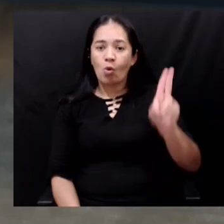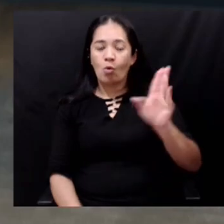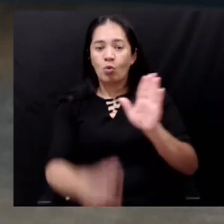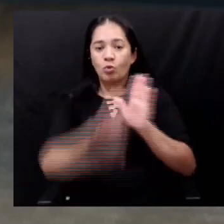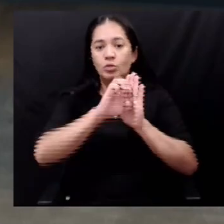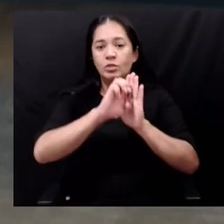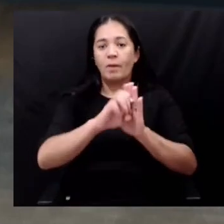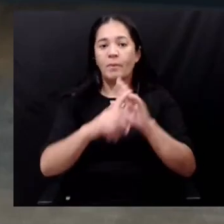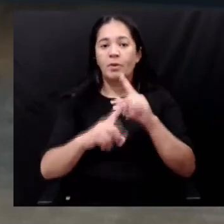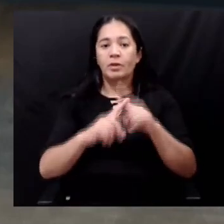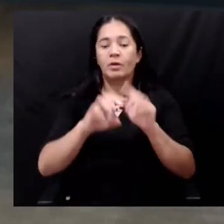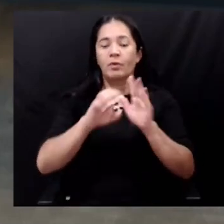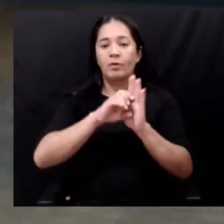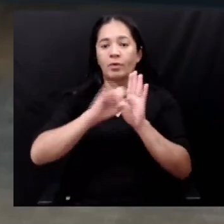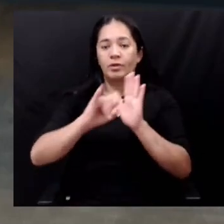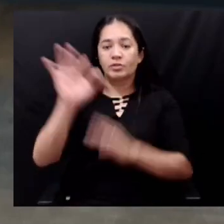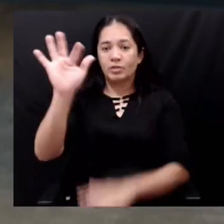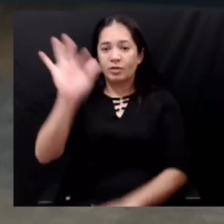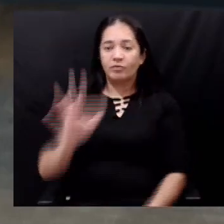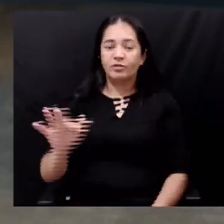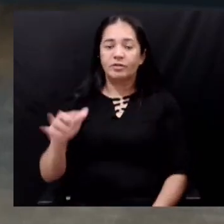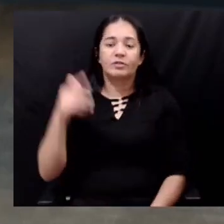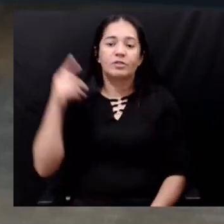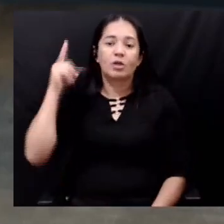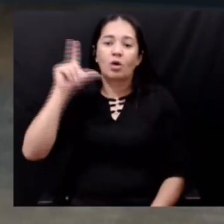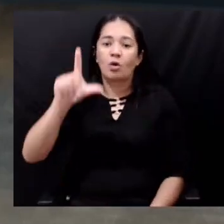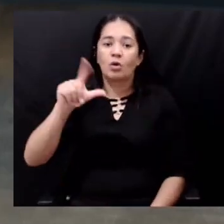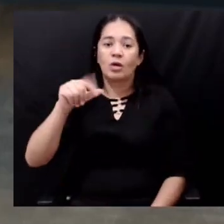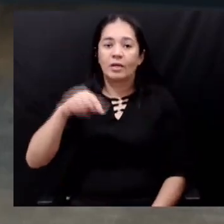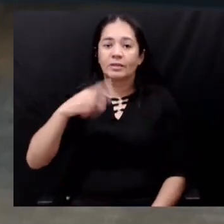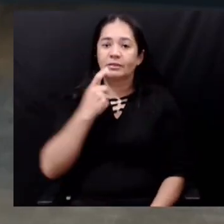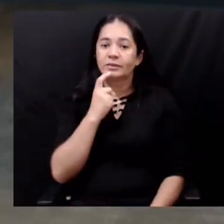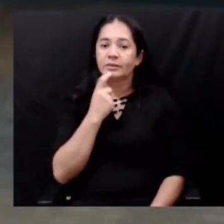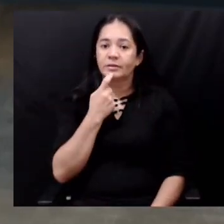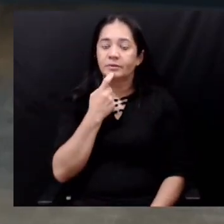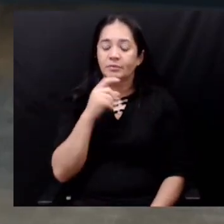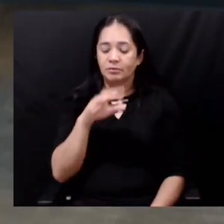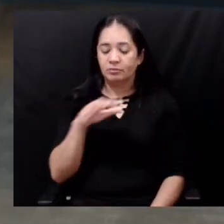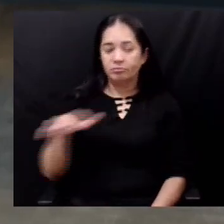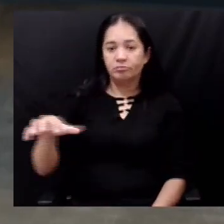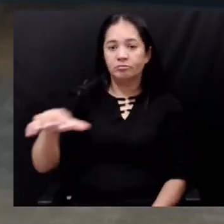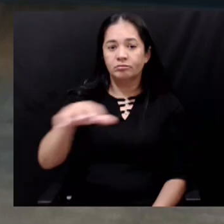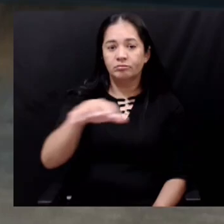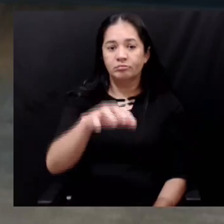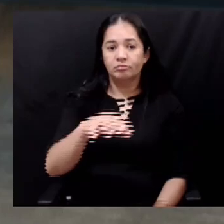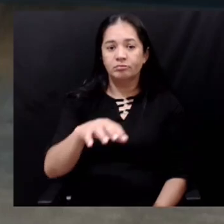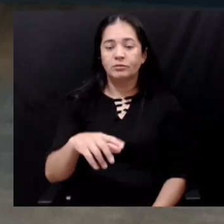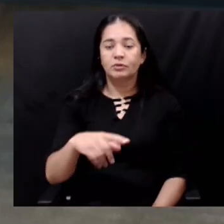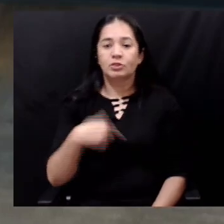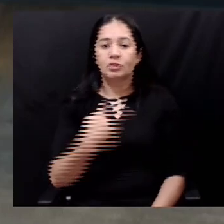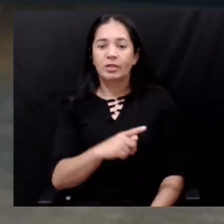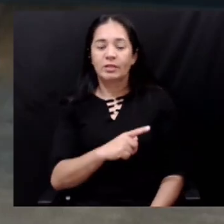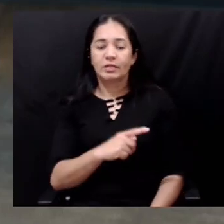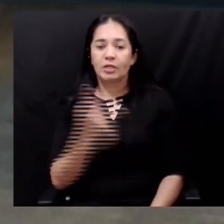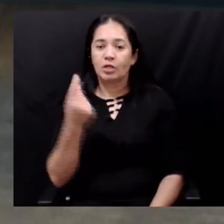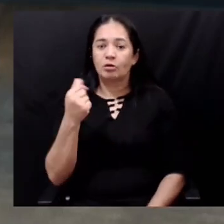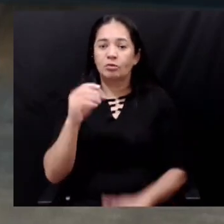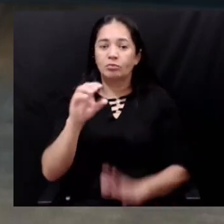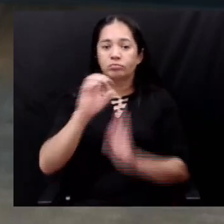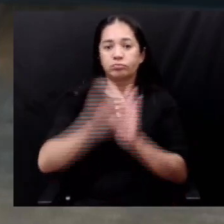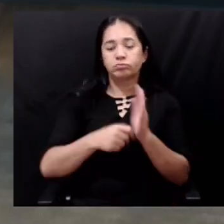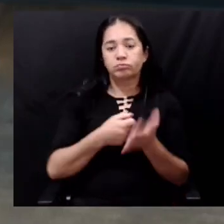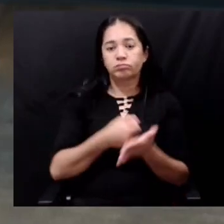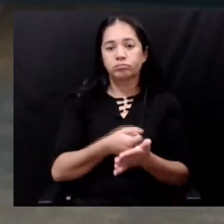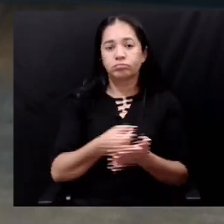gente consegue, aqui em Campinas e na região, nós temos um financiamento que paga passe de ônibus